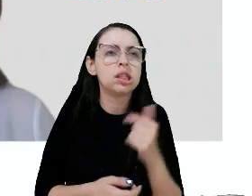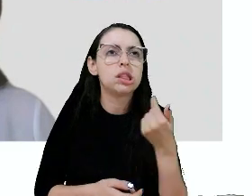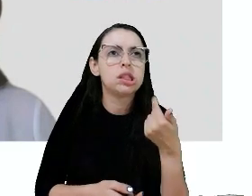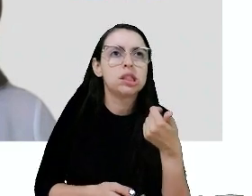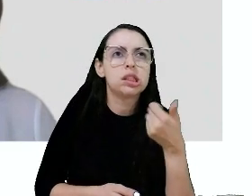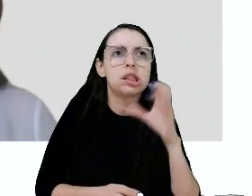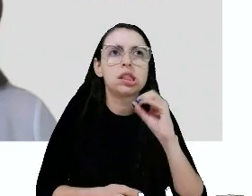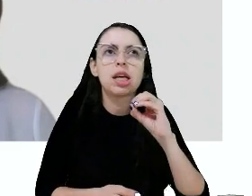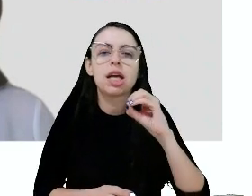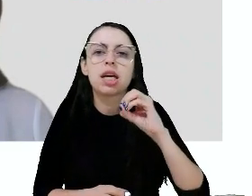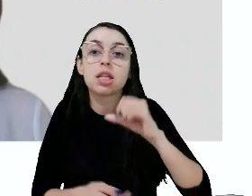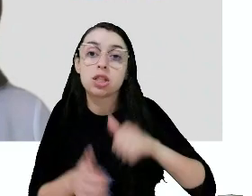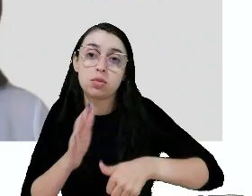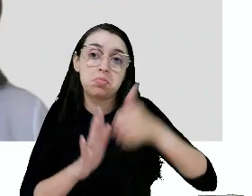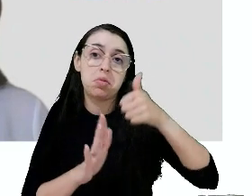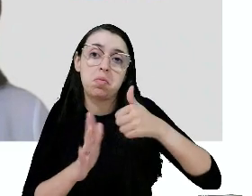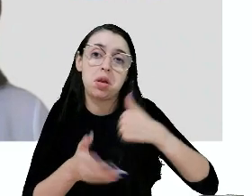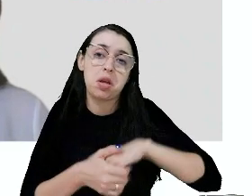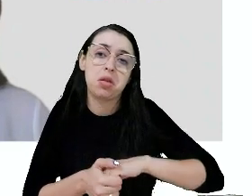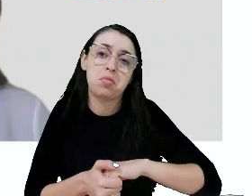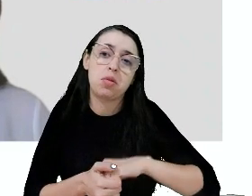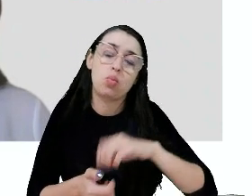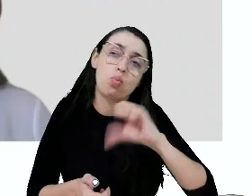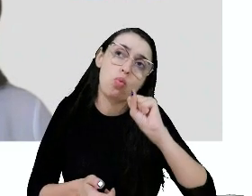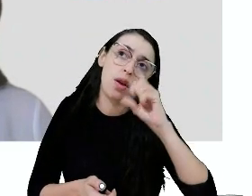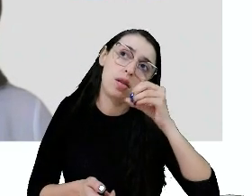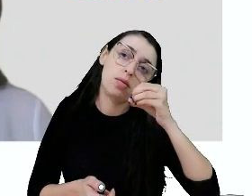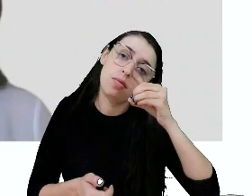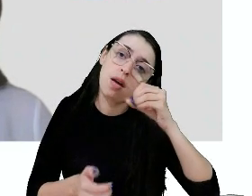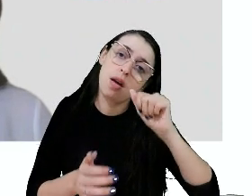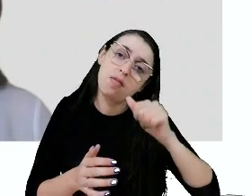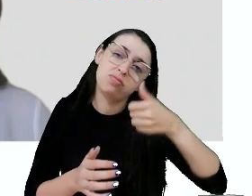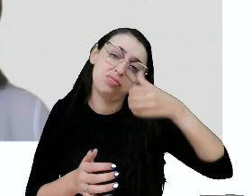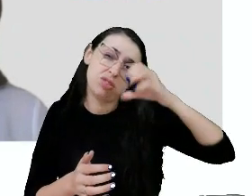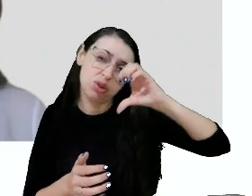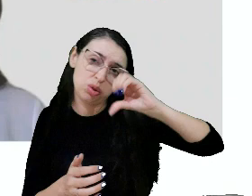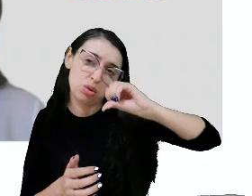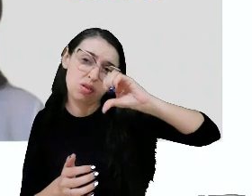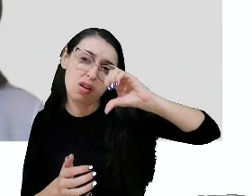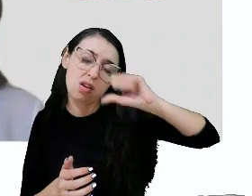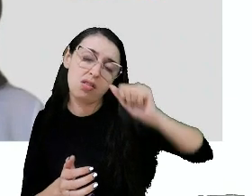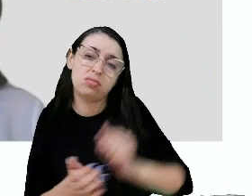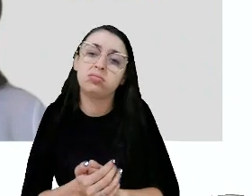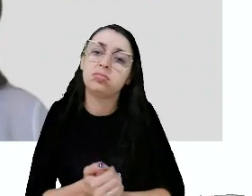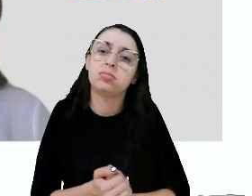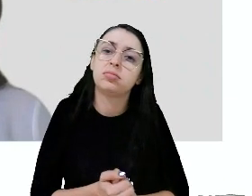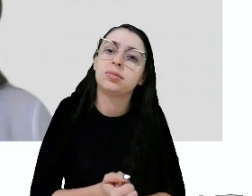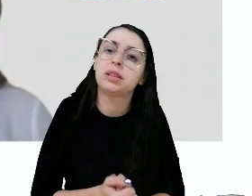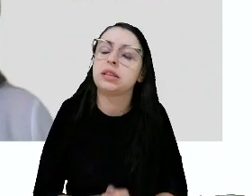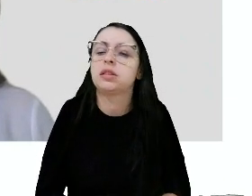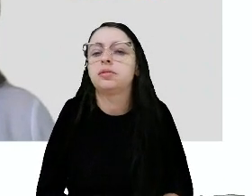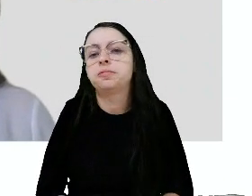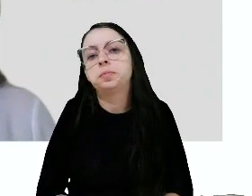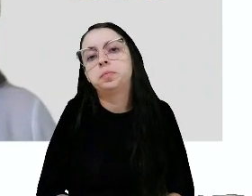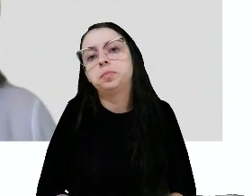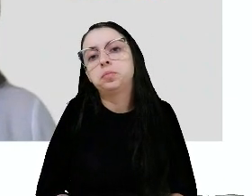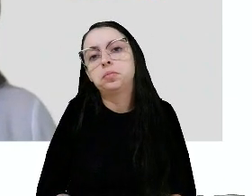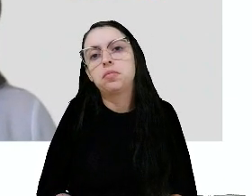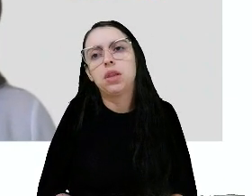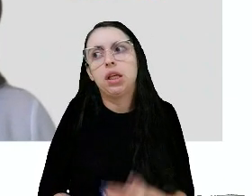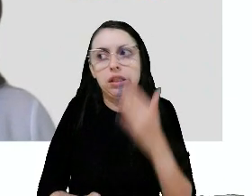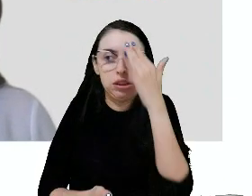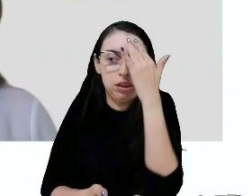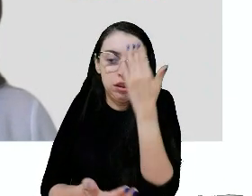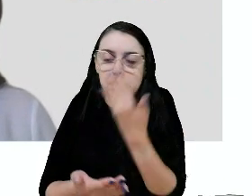estava entre os 10 primeiros, até menos, era 8º, 9º, em termos de mais ricos. E o que